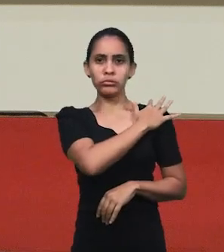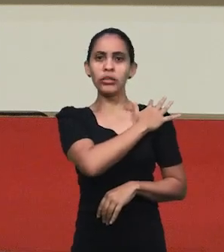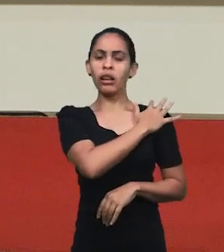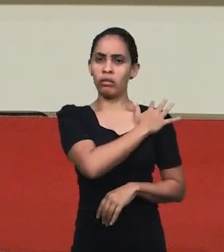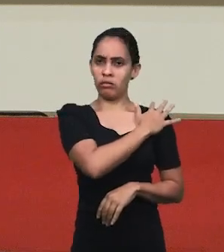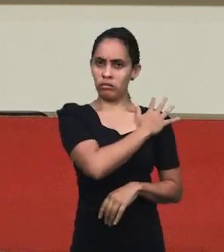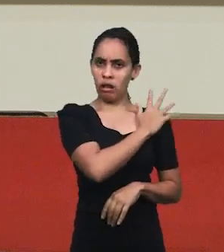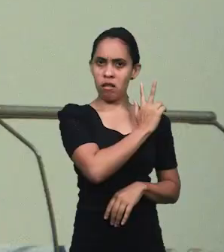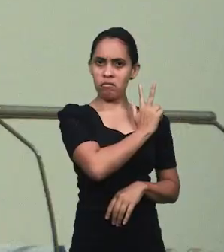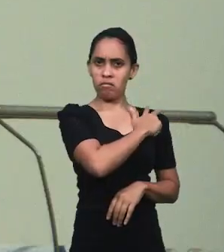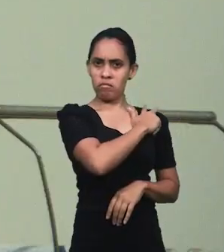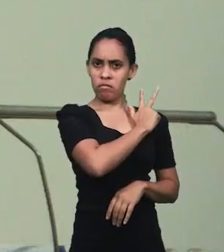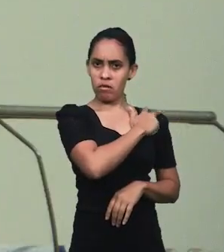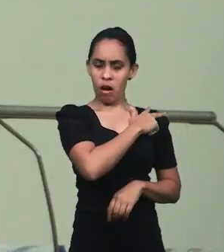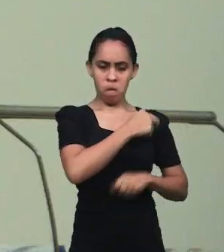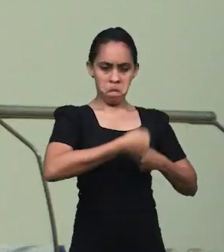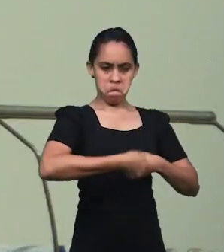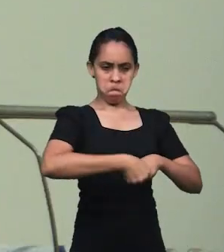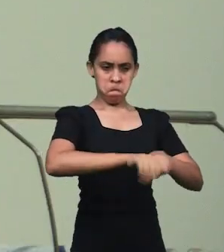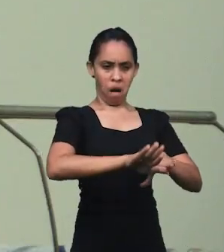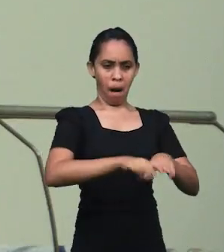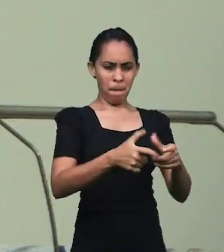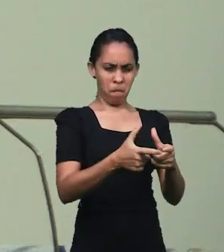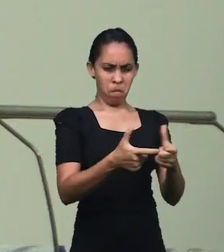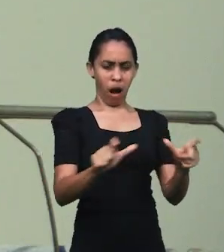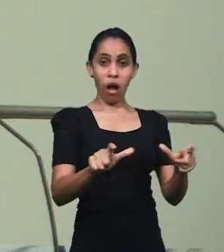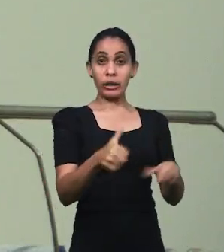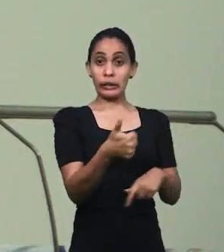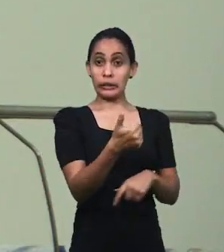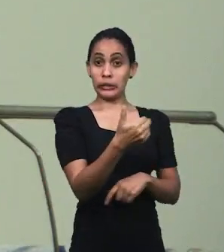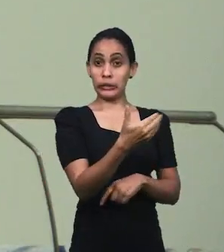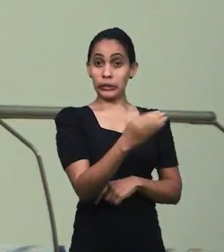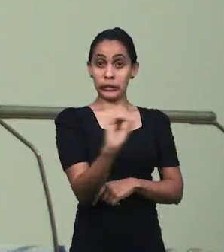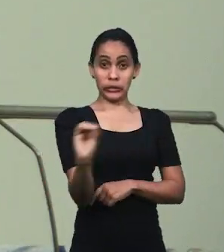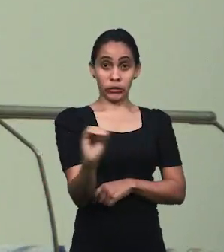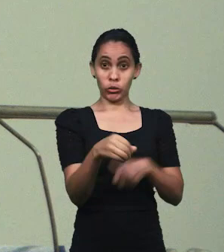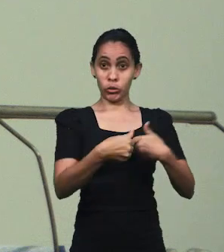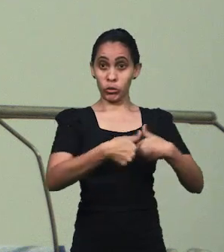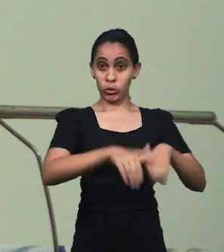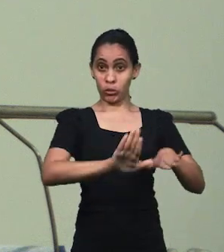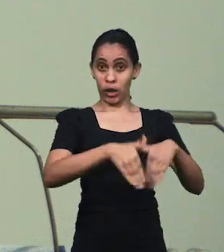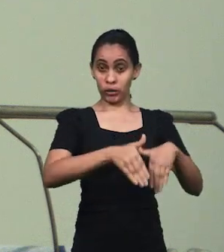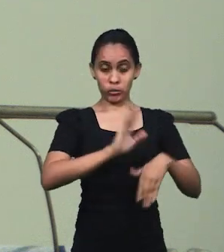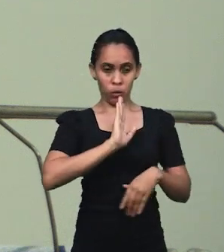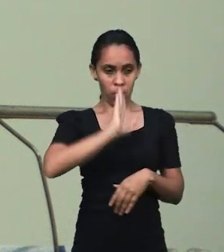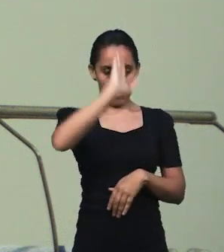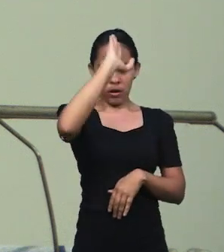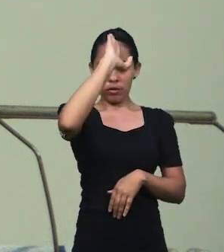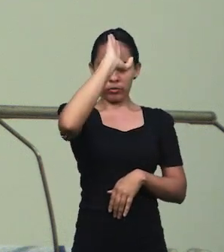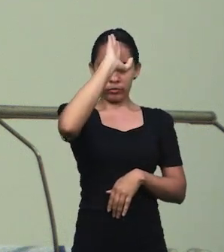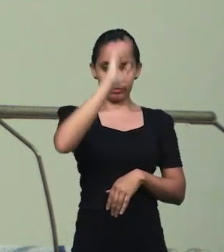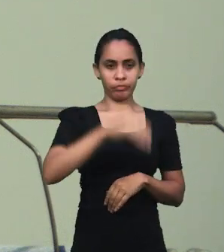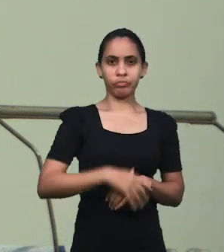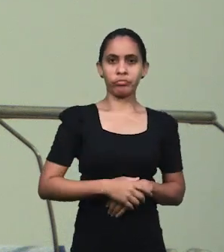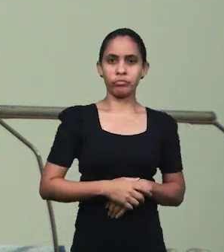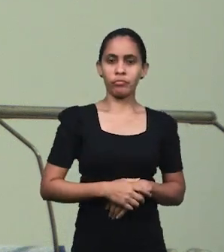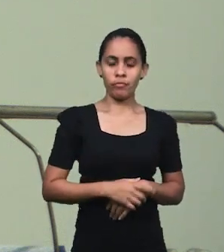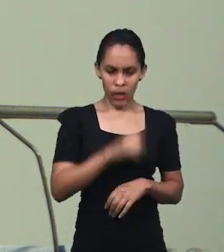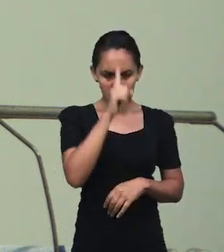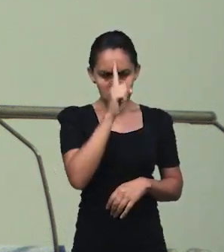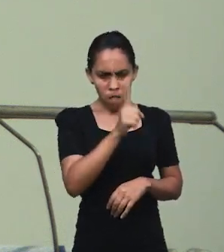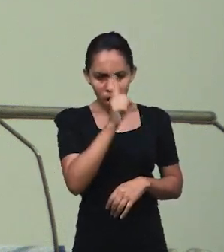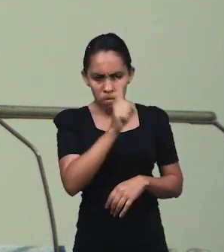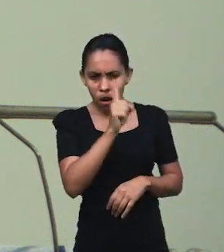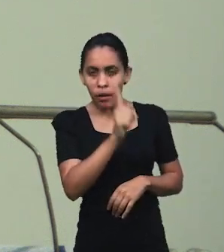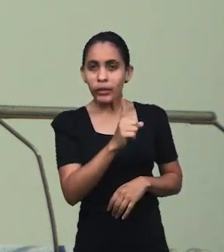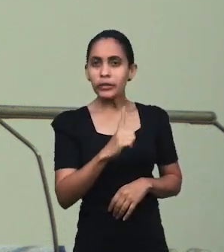centurião quer dizer, era um comandante de um pelotão de pelo menos de 100 soldados romanos. Ele tinha comando.